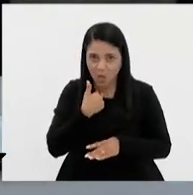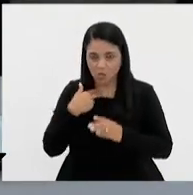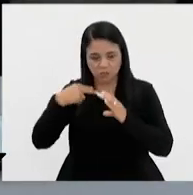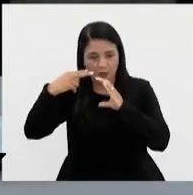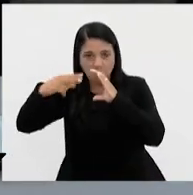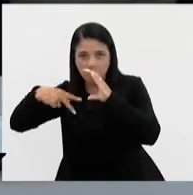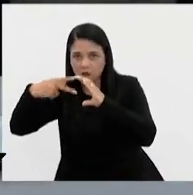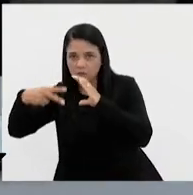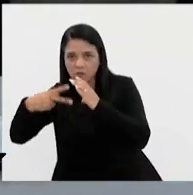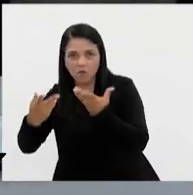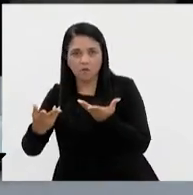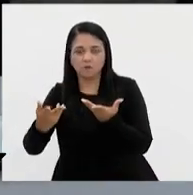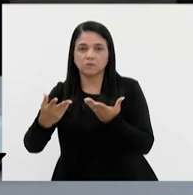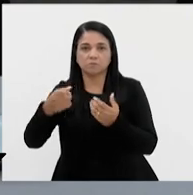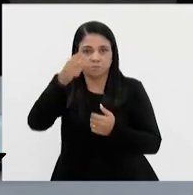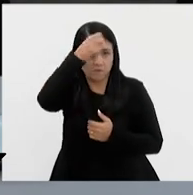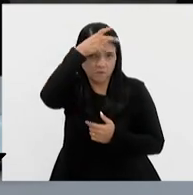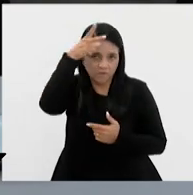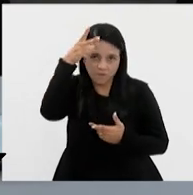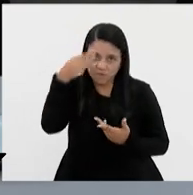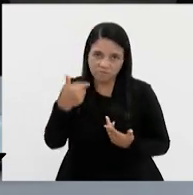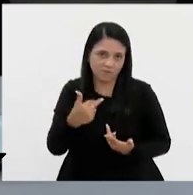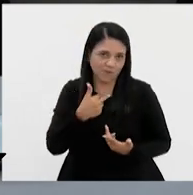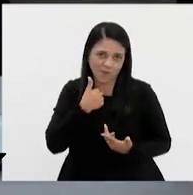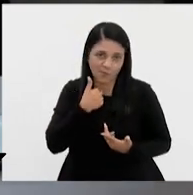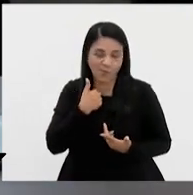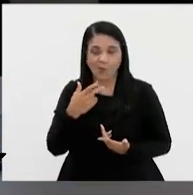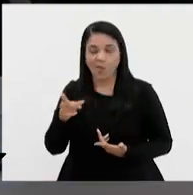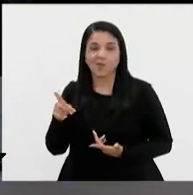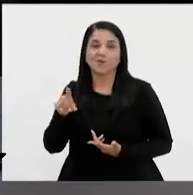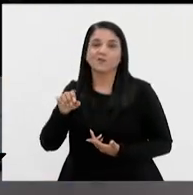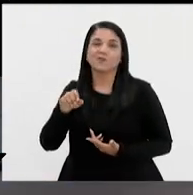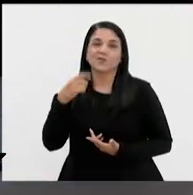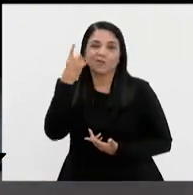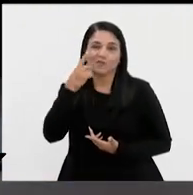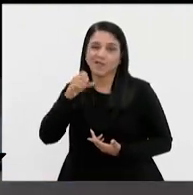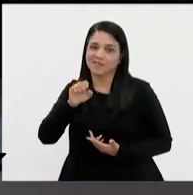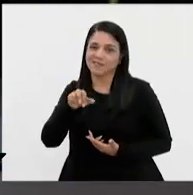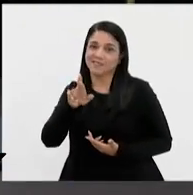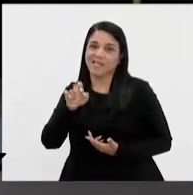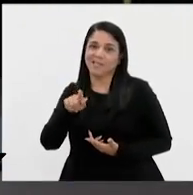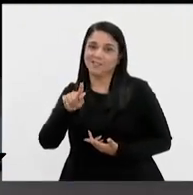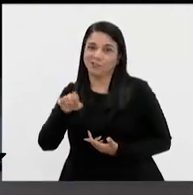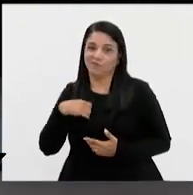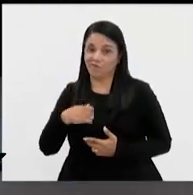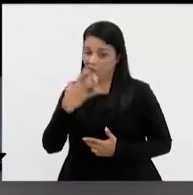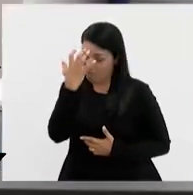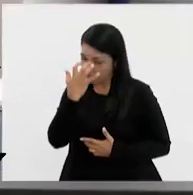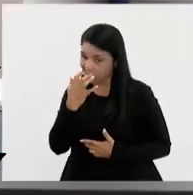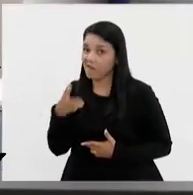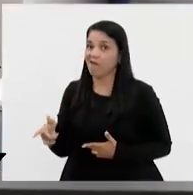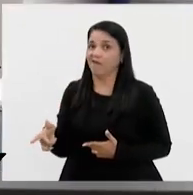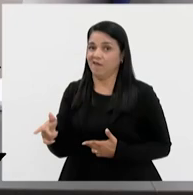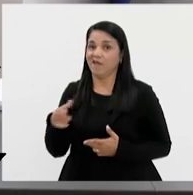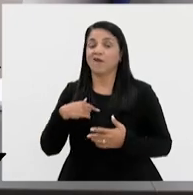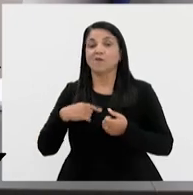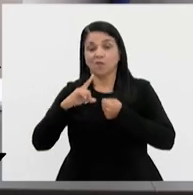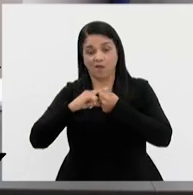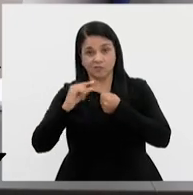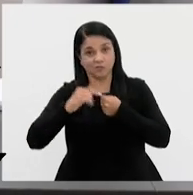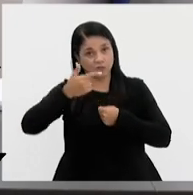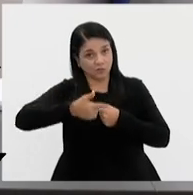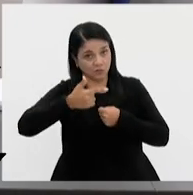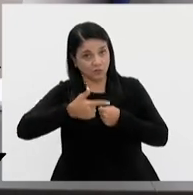vereadores, prefeitos, etc. E o doutor Serginho vai ficar muito aborrecido. Embora o artigo 2º fale que ficam autorizadas as